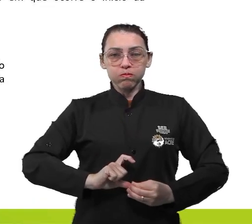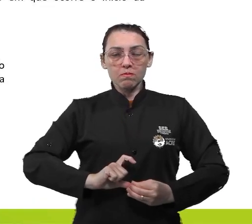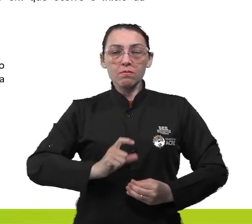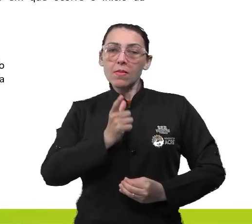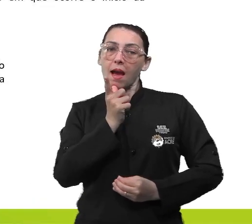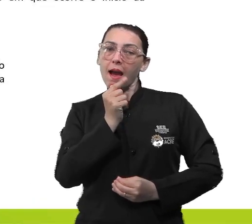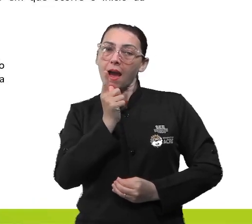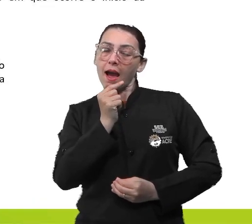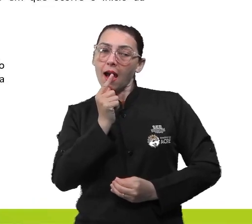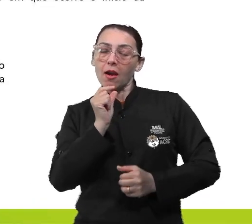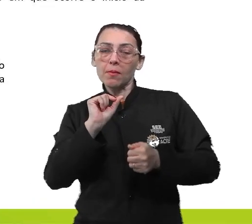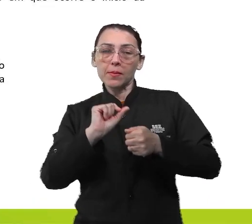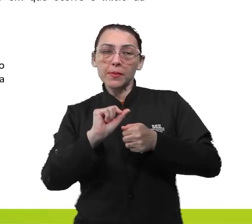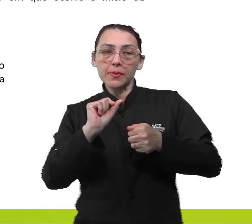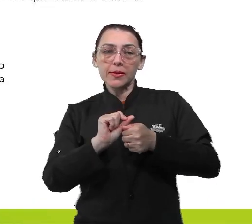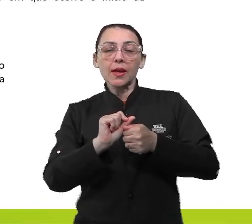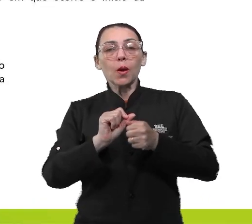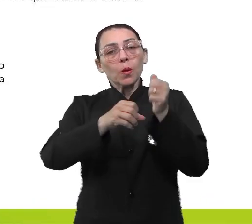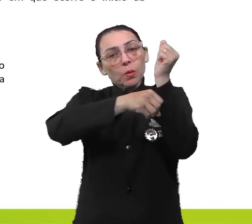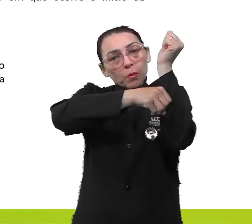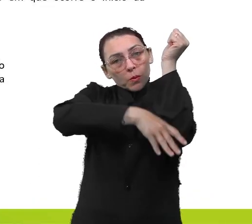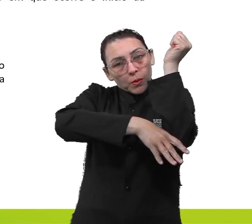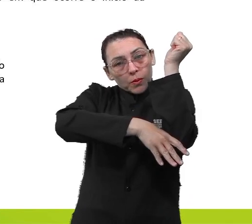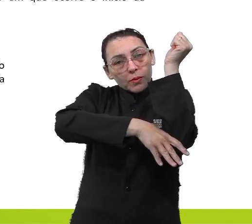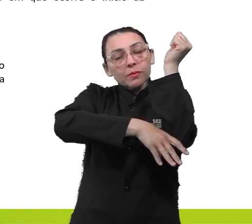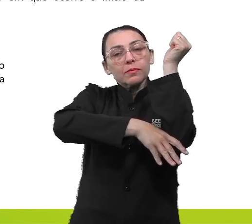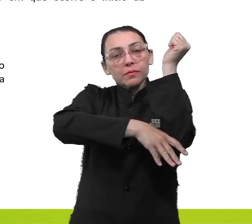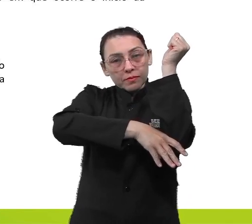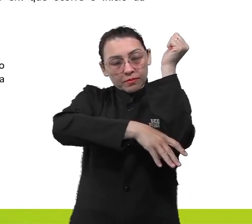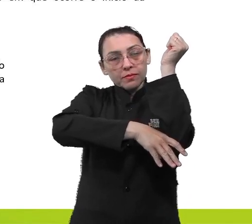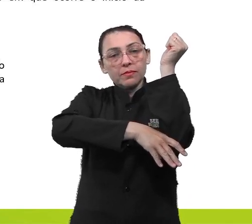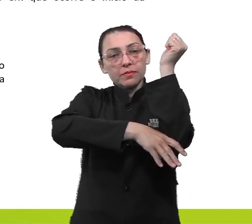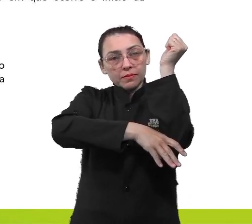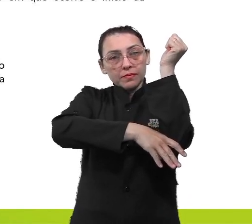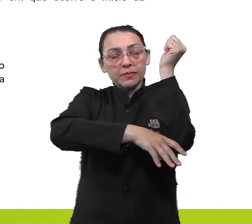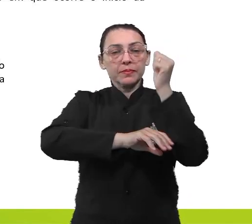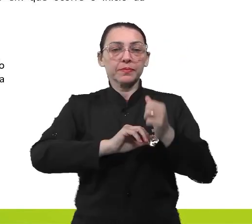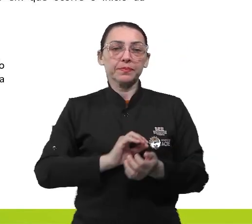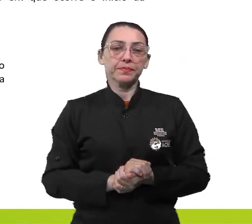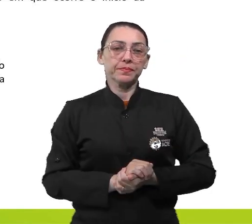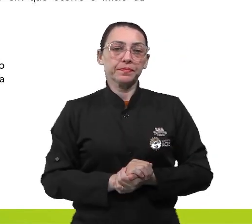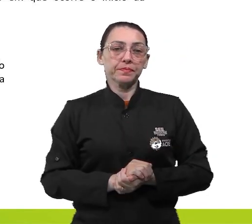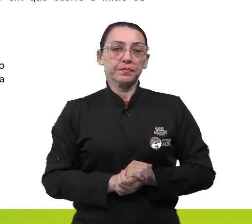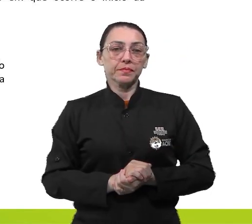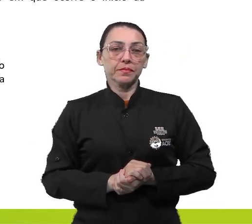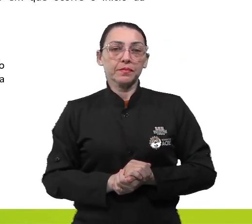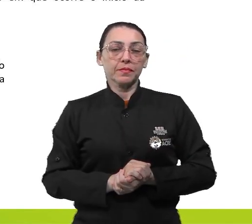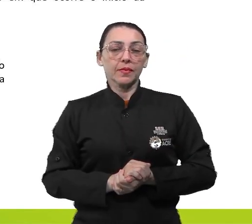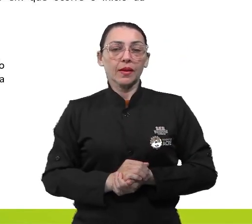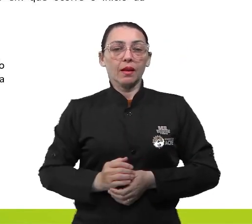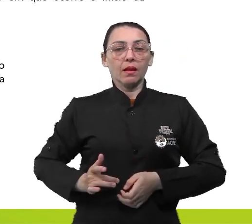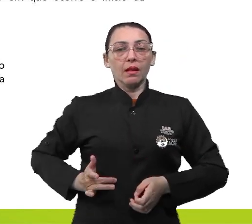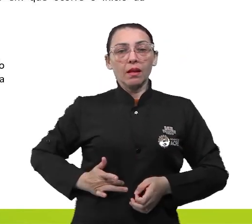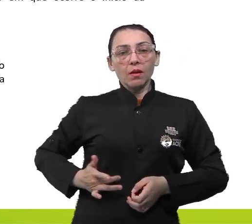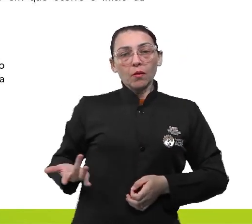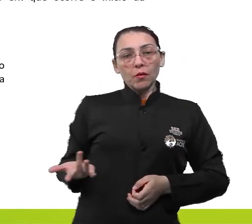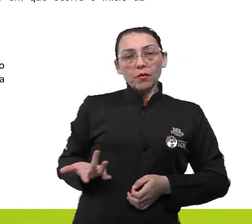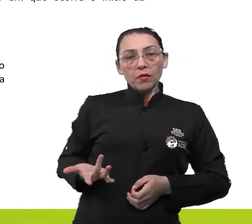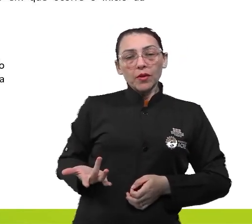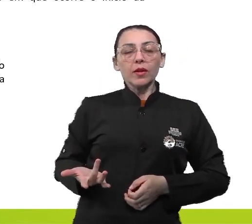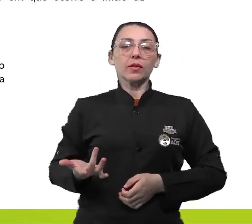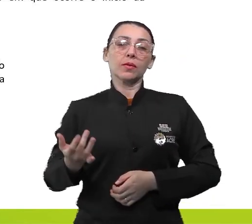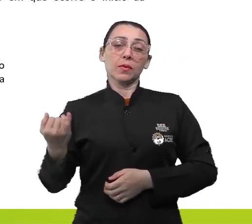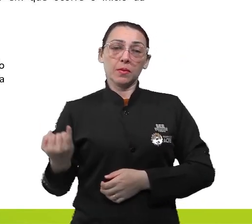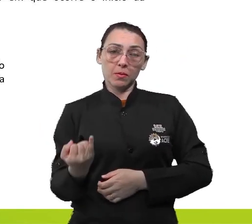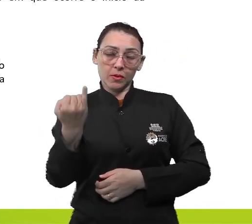água e formar as fezes, tá? Esse é o órgão intestino. O fígado, outro órgão importante,